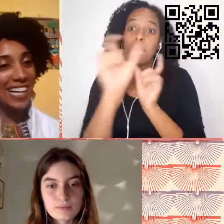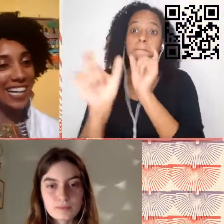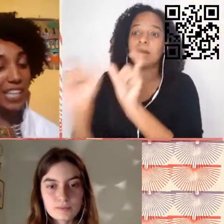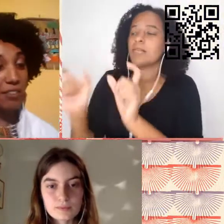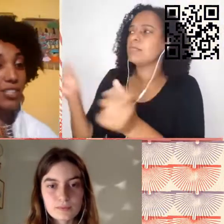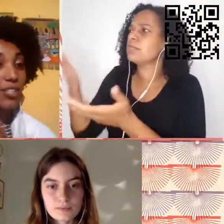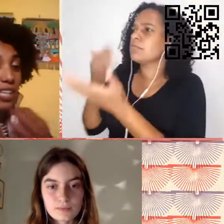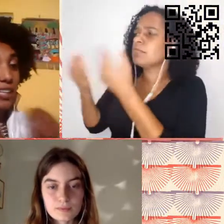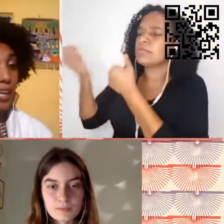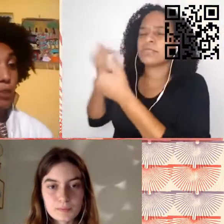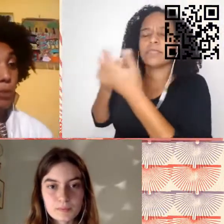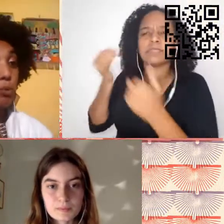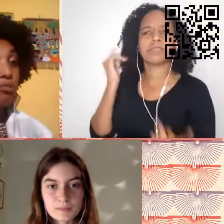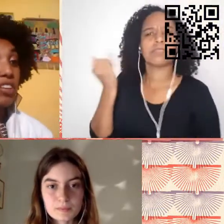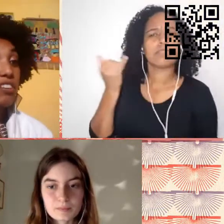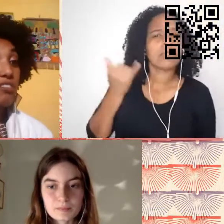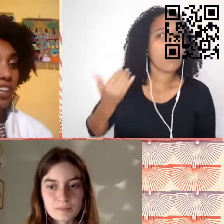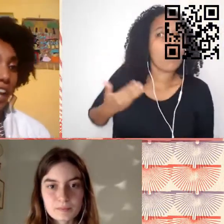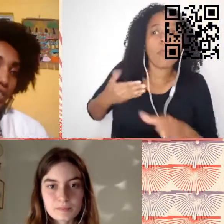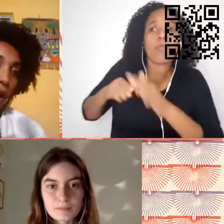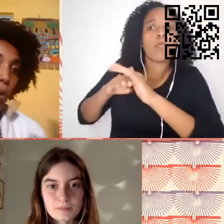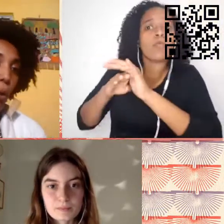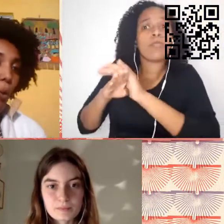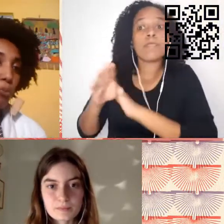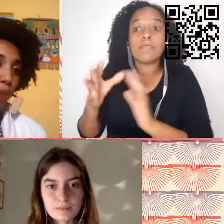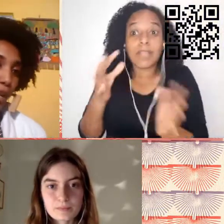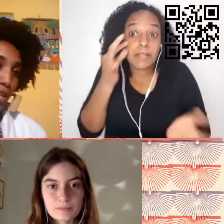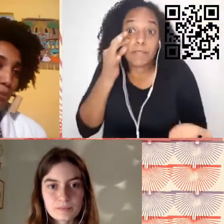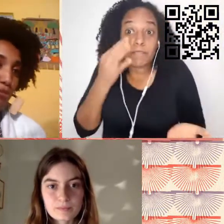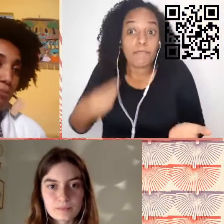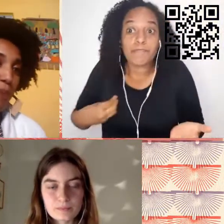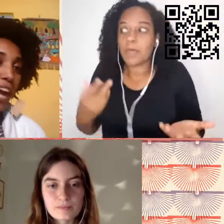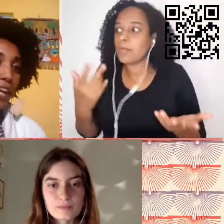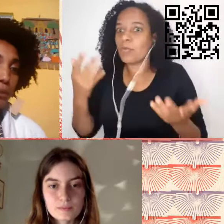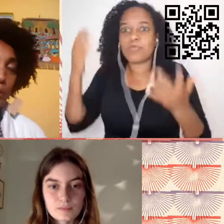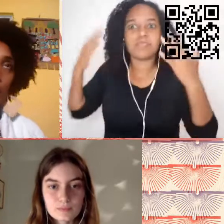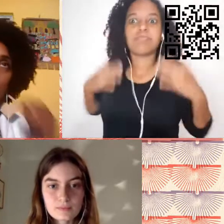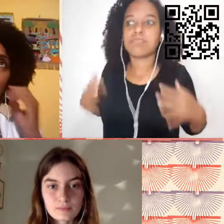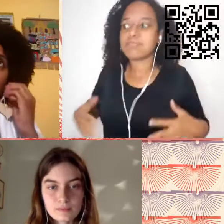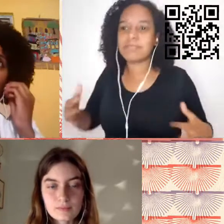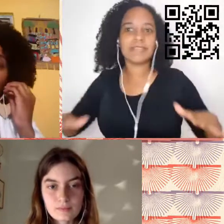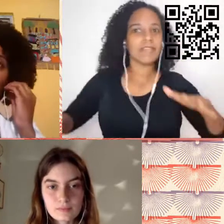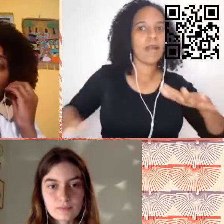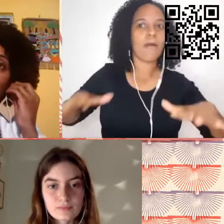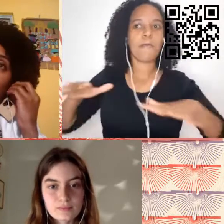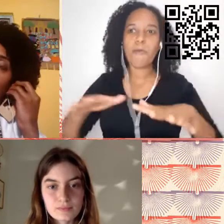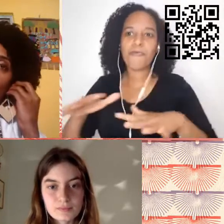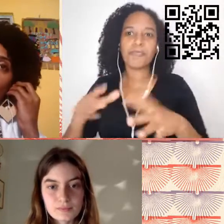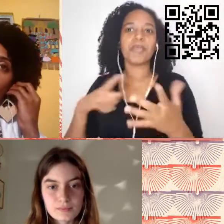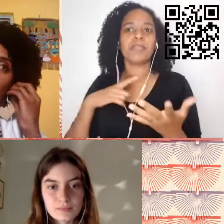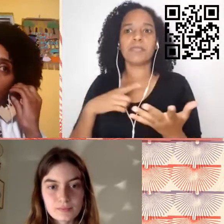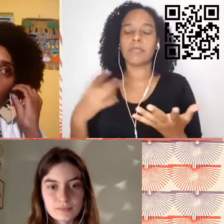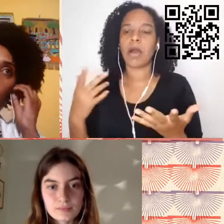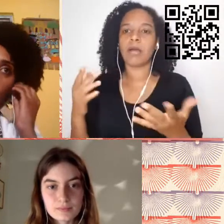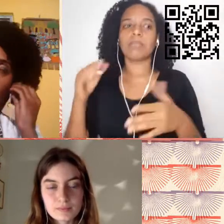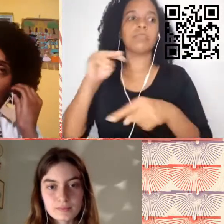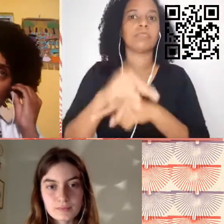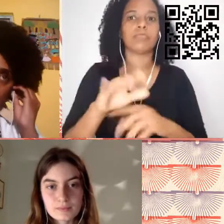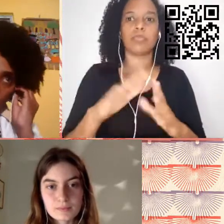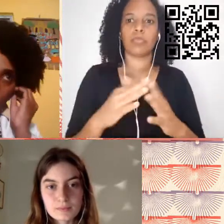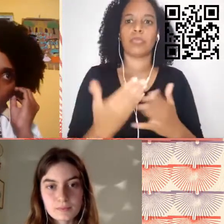né? essa literatura muito viva, que ela tinha corpo, ela tinha movimento. E aí eu chego na escola, eu